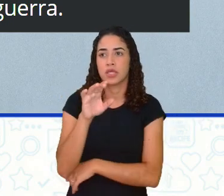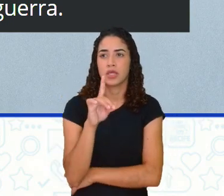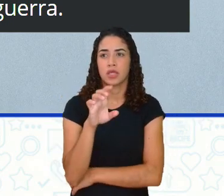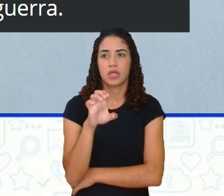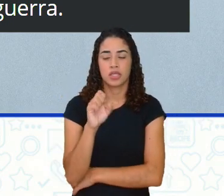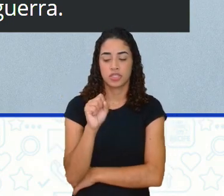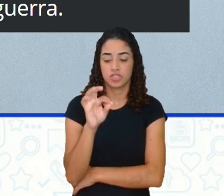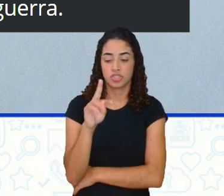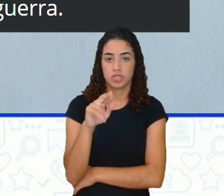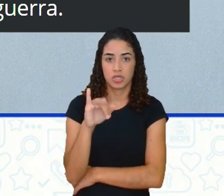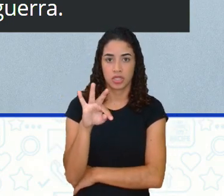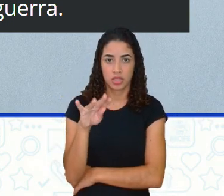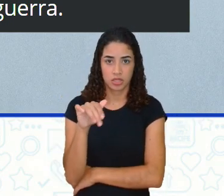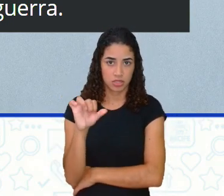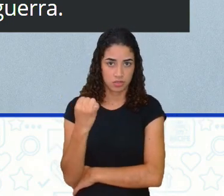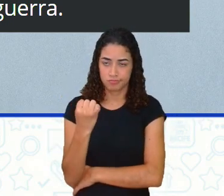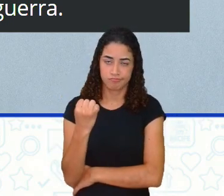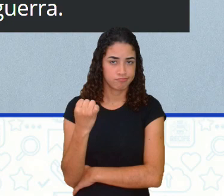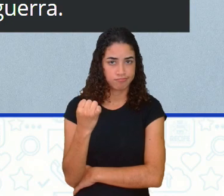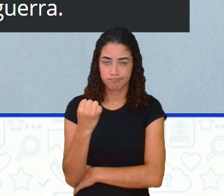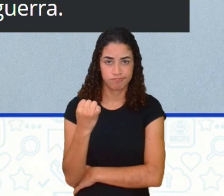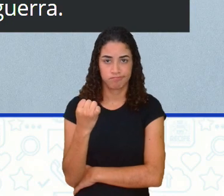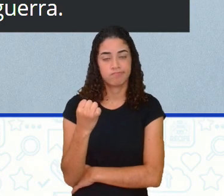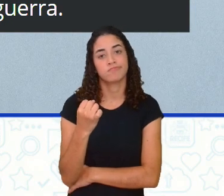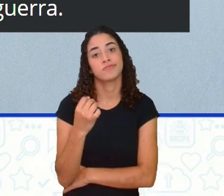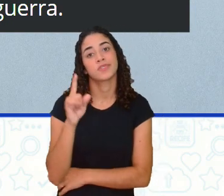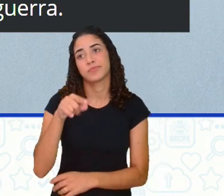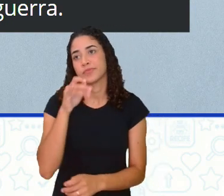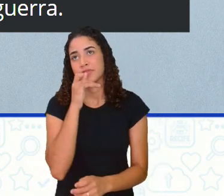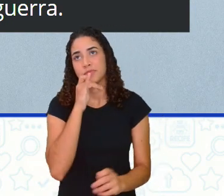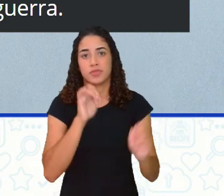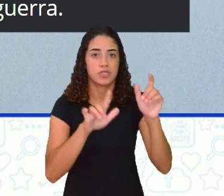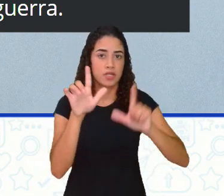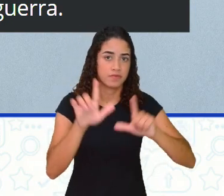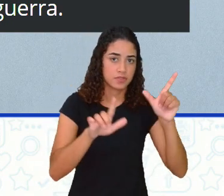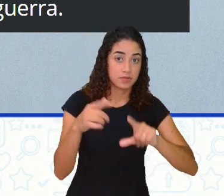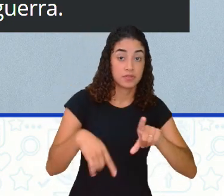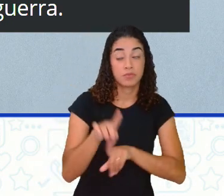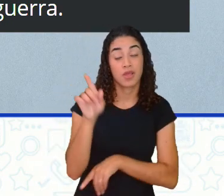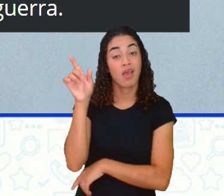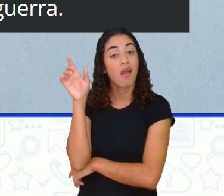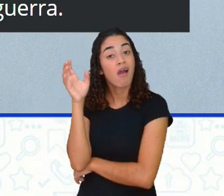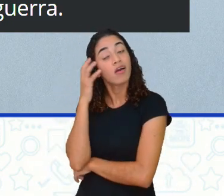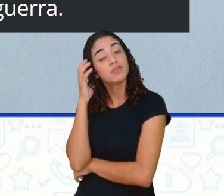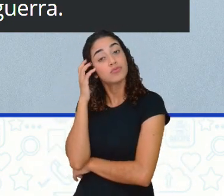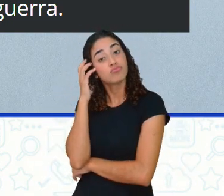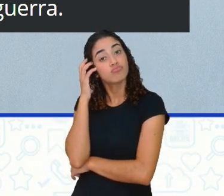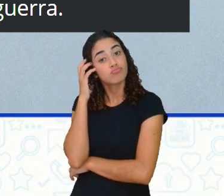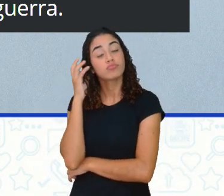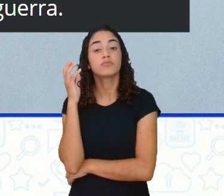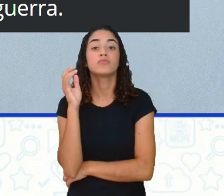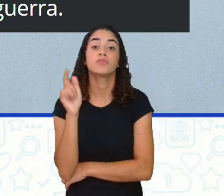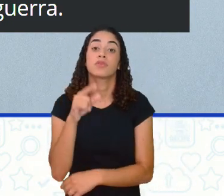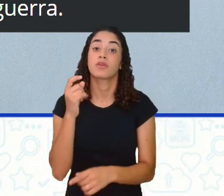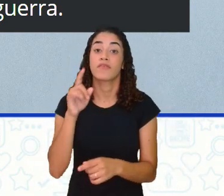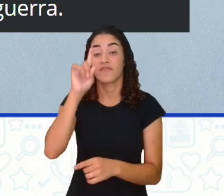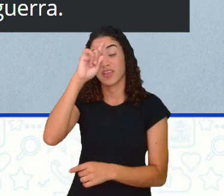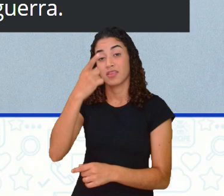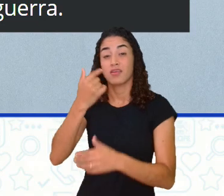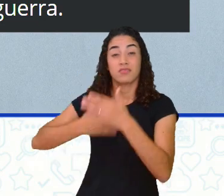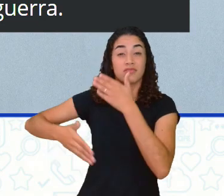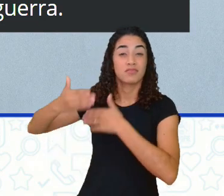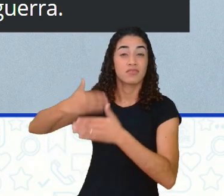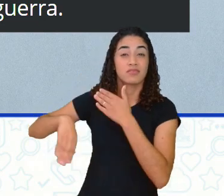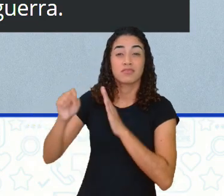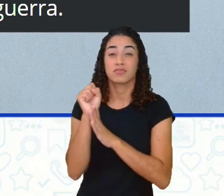relação diferente com a notícia, né? É o caso da televisão e é o caso do rádio também, né? O rádio ele foi inventado lá no século